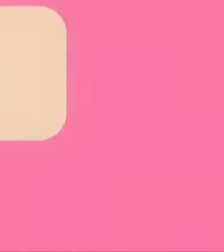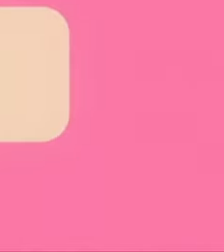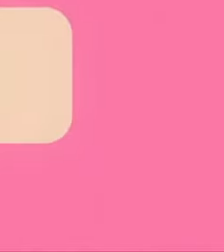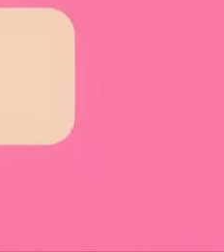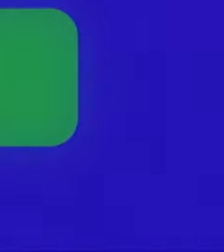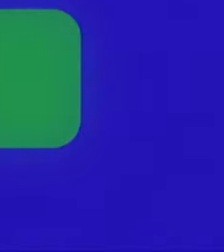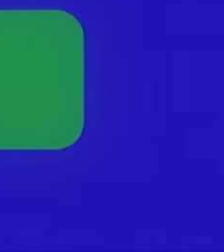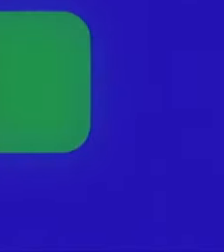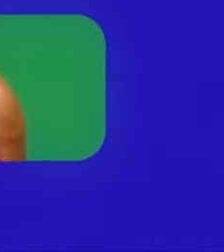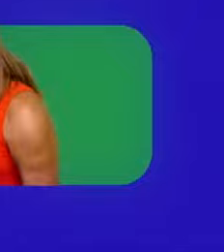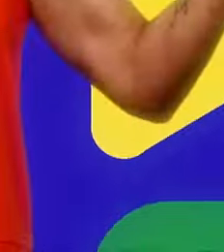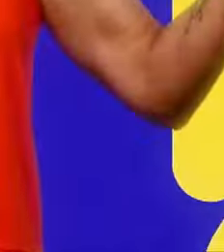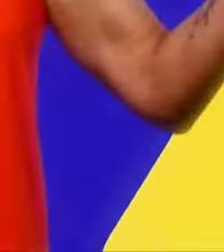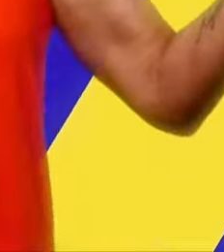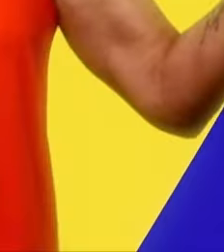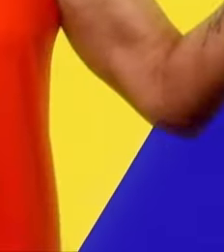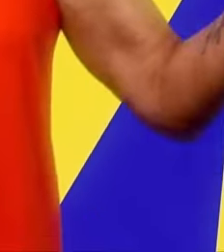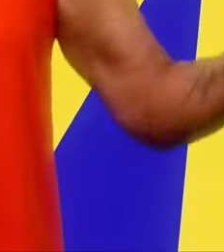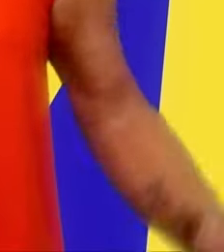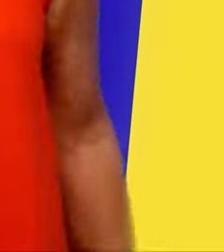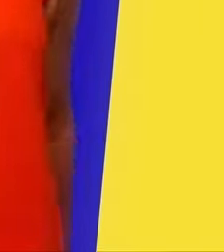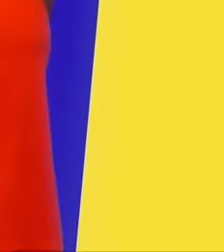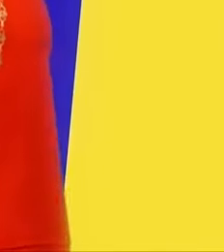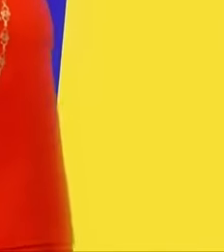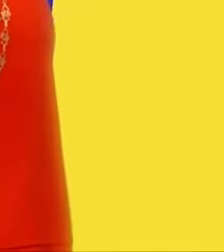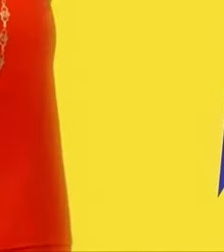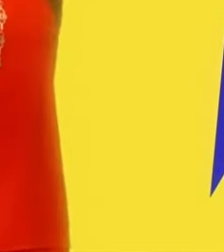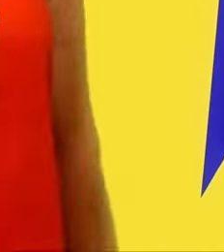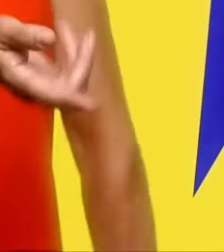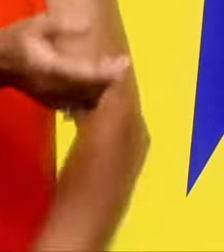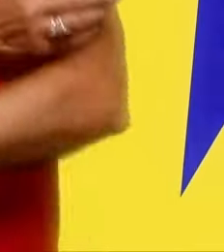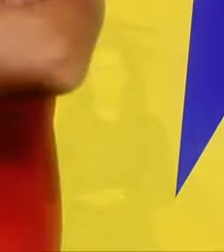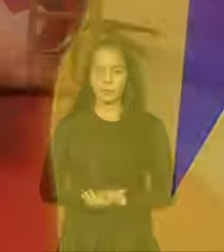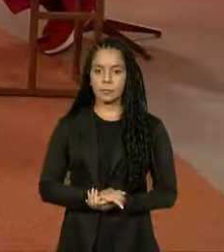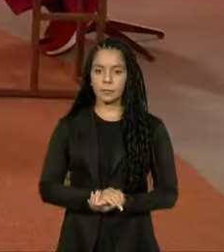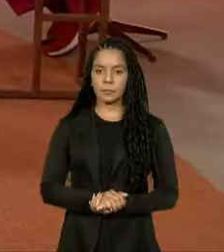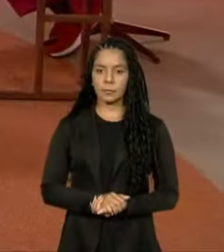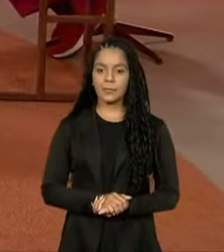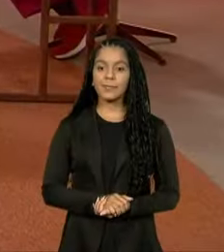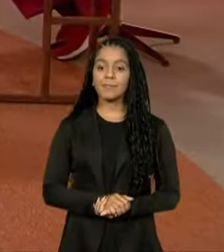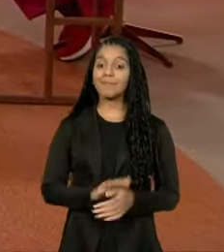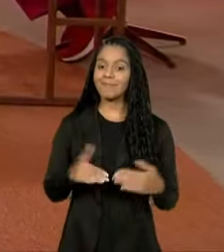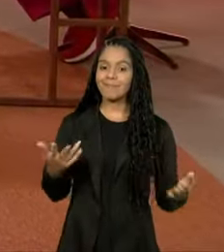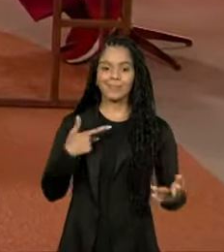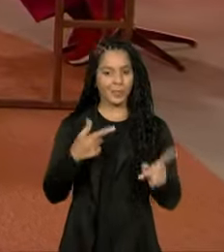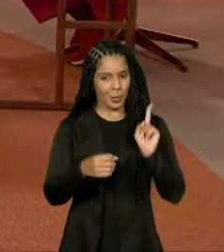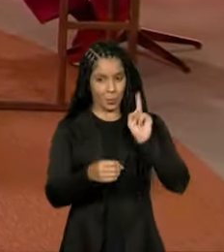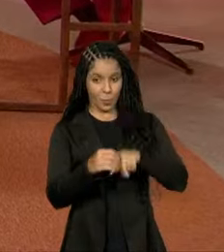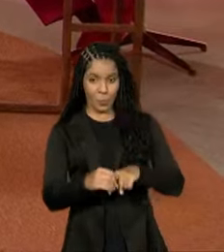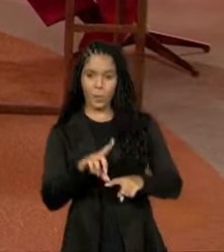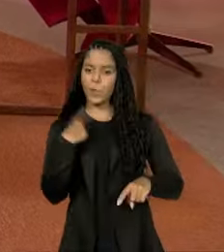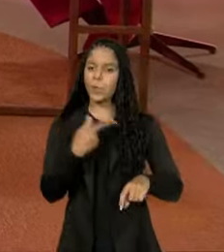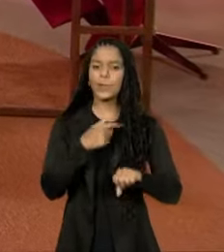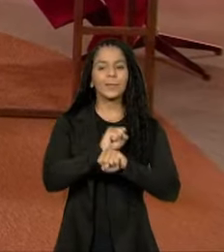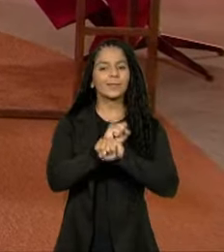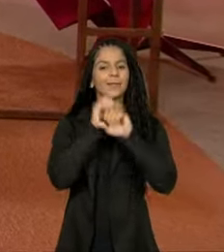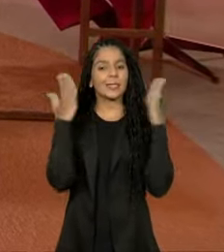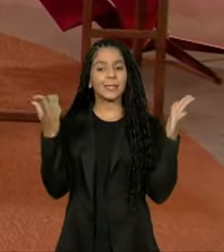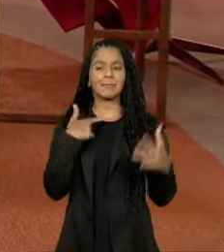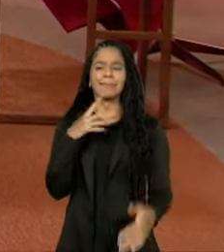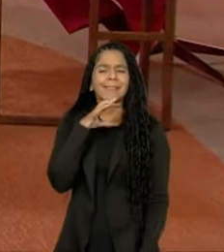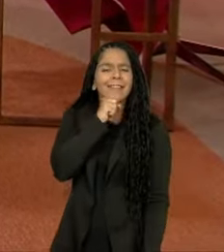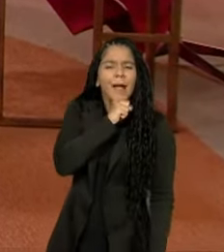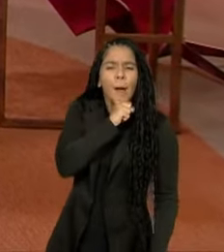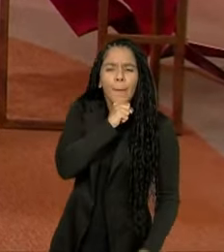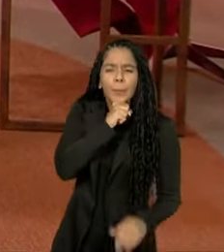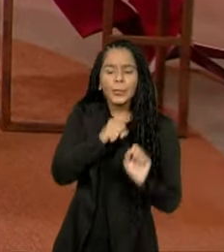E E a gente está voltando com o nosso Sem Censura. A gente deu uma